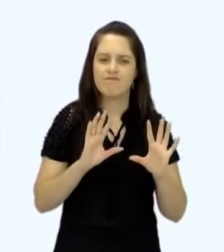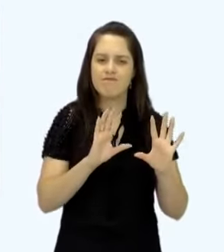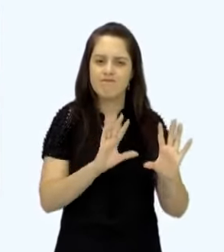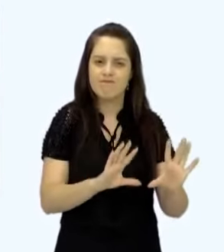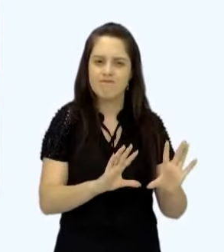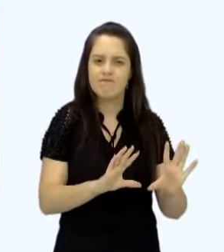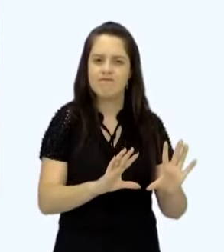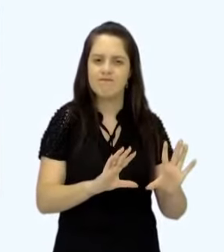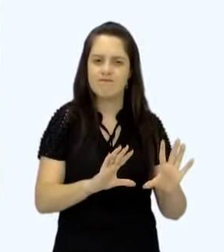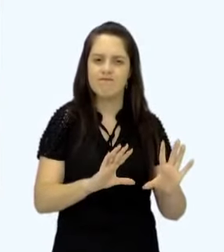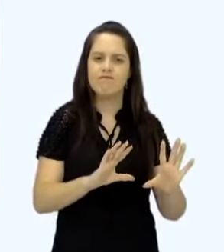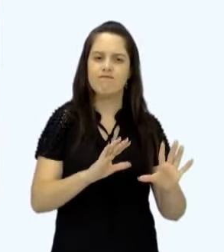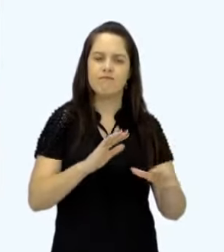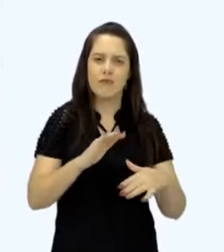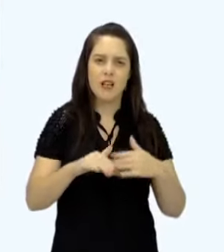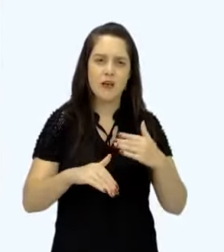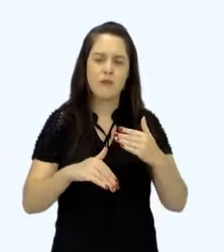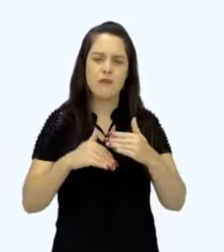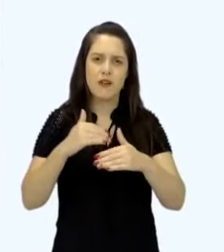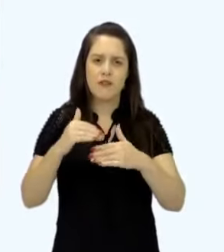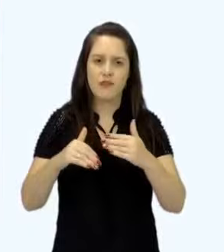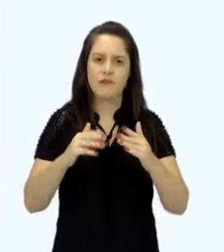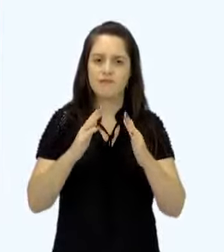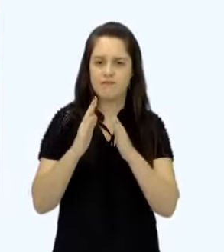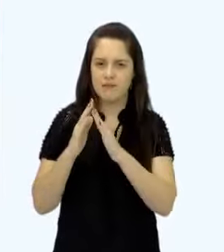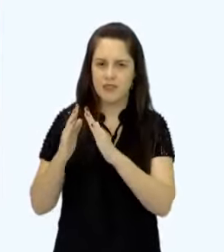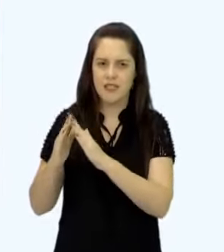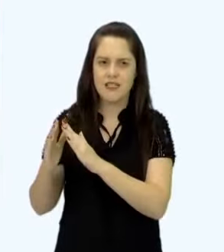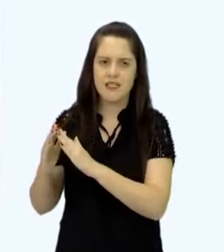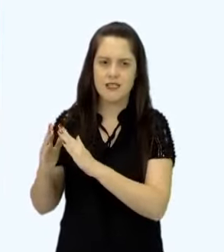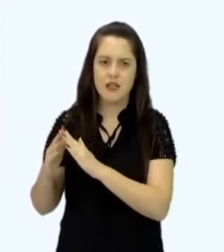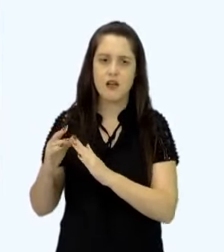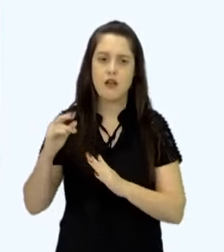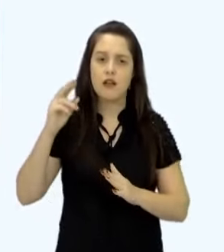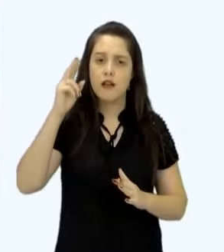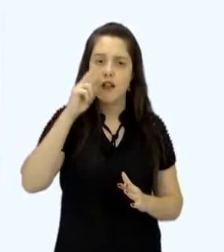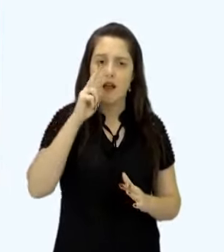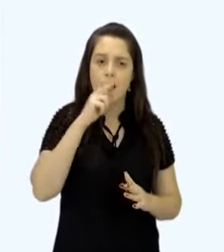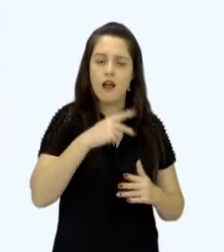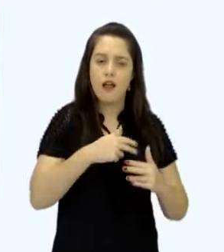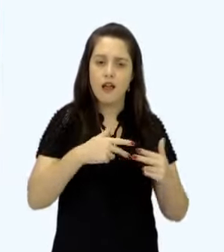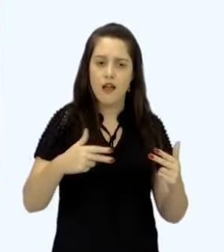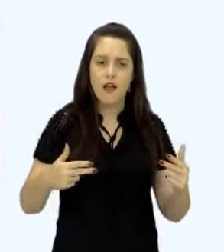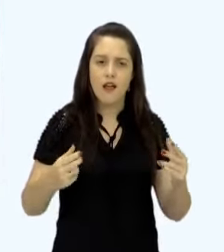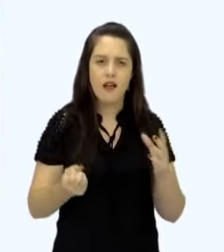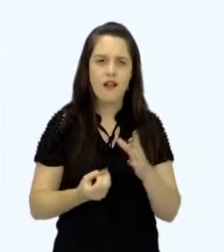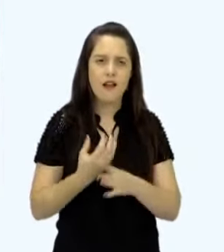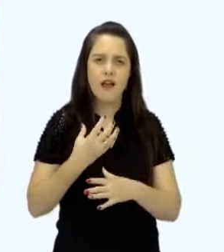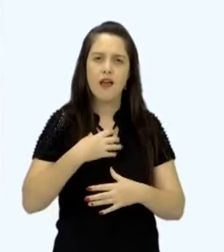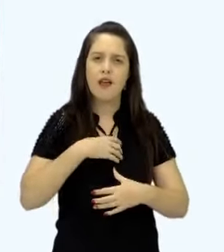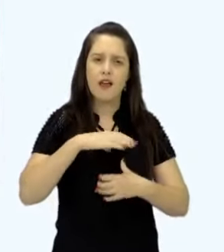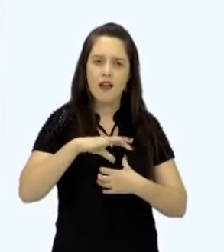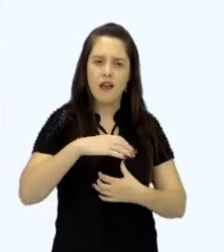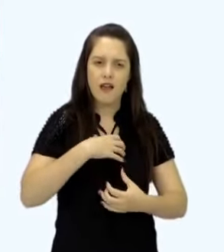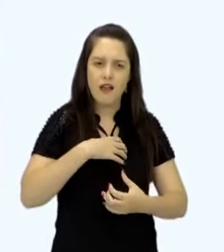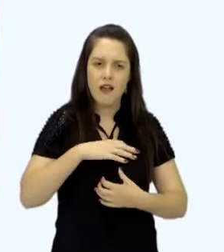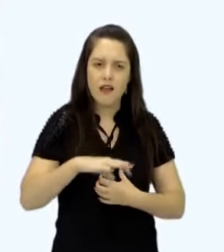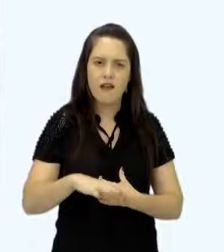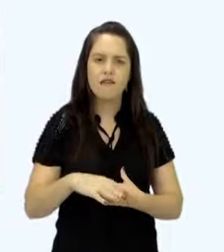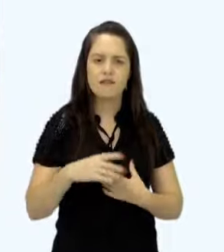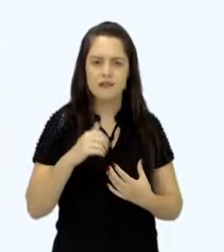que ir lendo. E você vai lendo essas cartas e vai entrando, você vai adquirindo uma empatia pela Helena Morley, pela